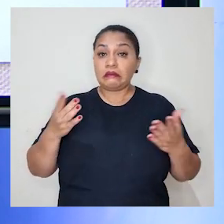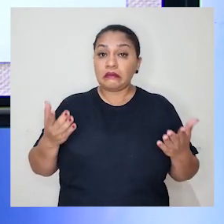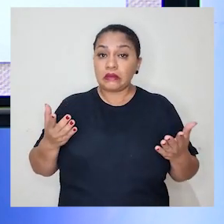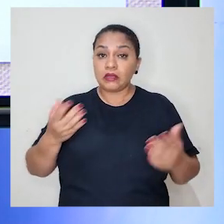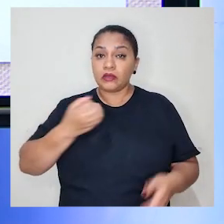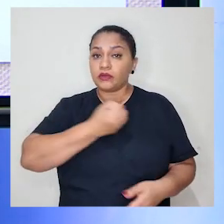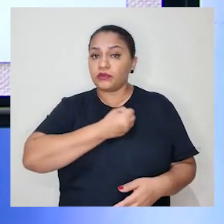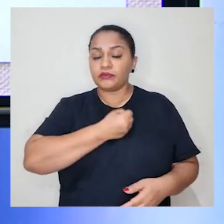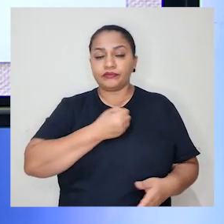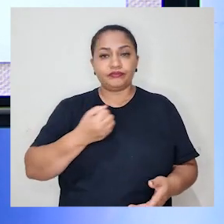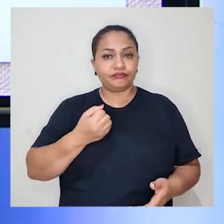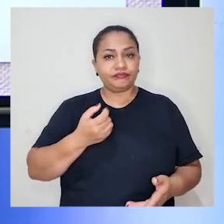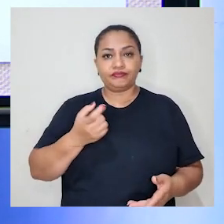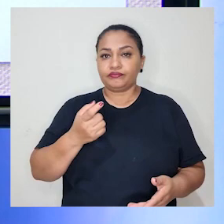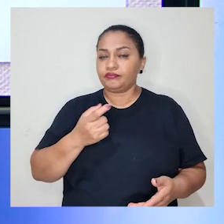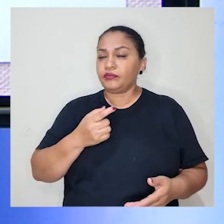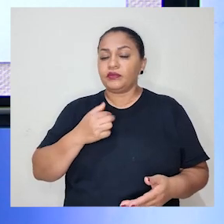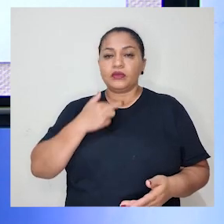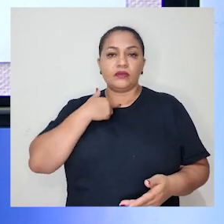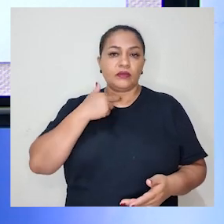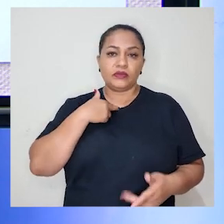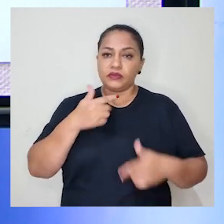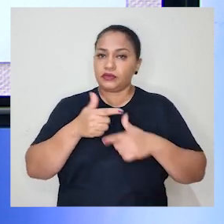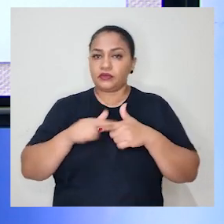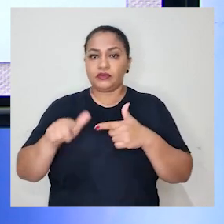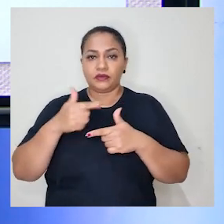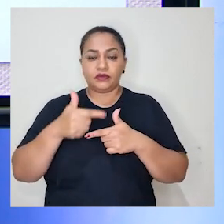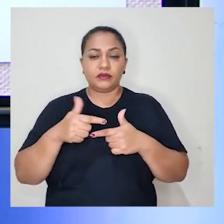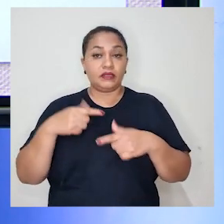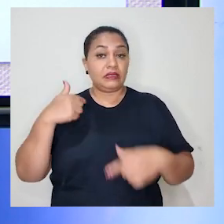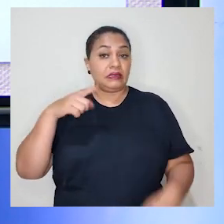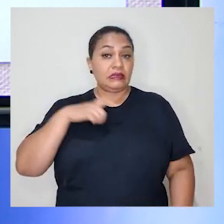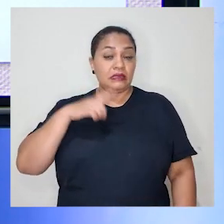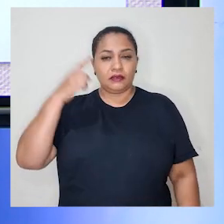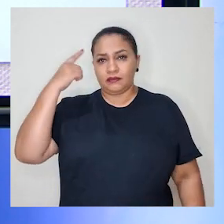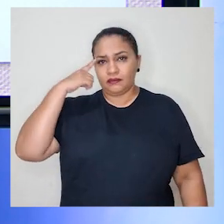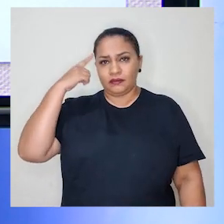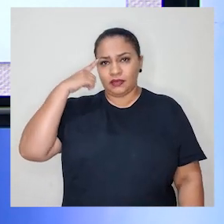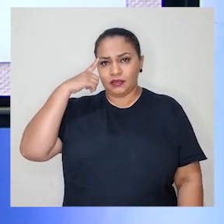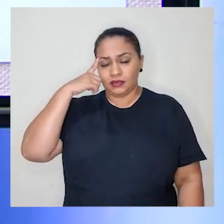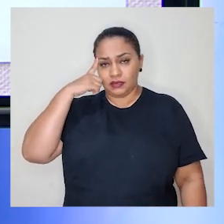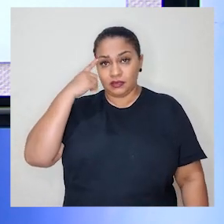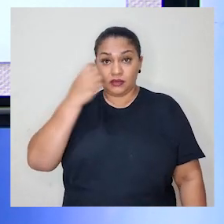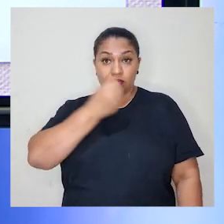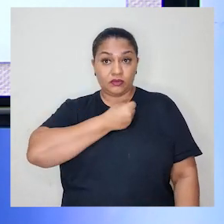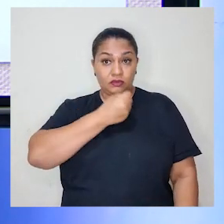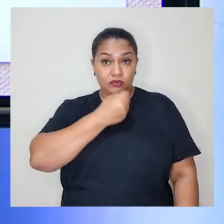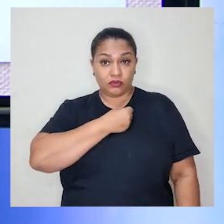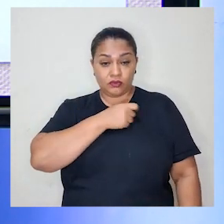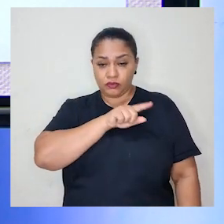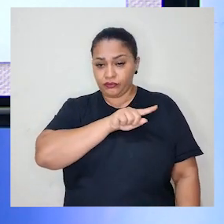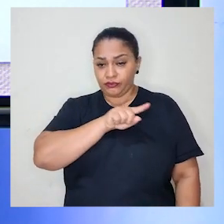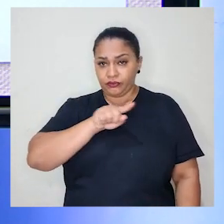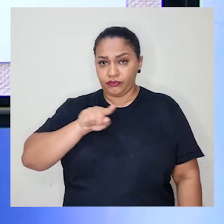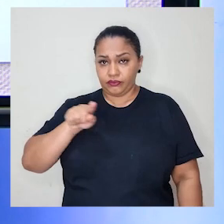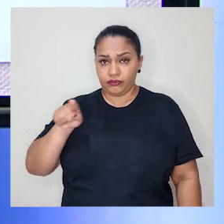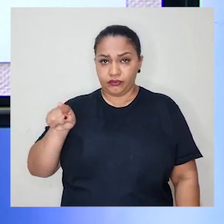número não seria divisível por 2. Então, tenho que pensar aqui em um número desses